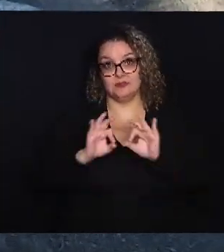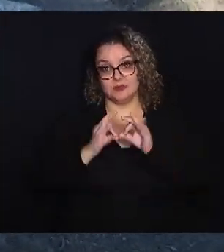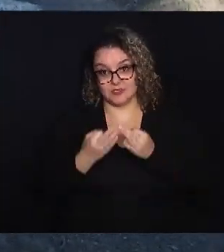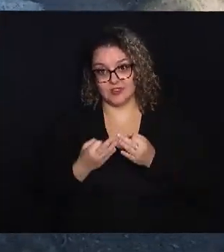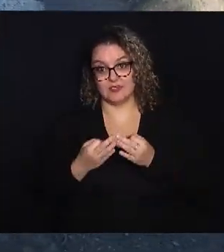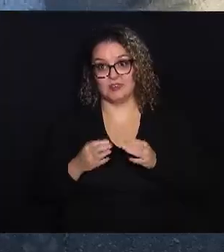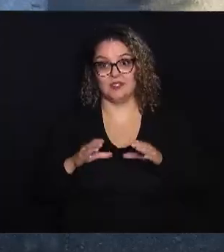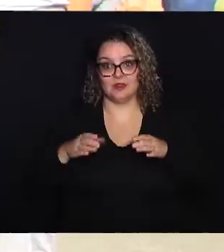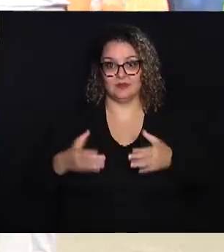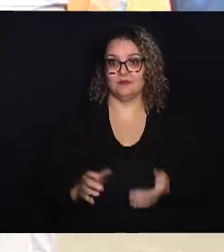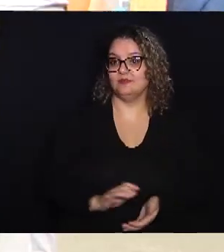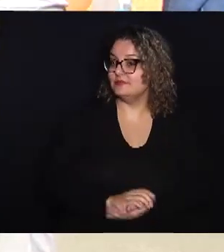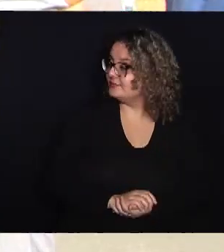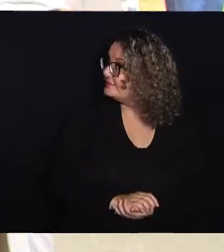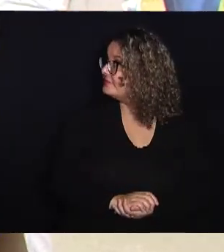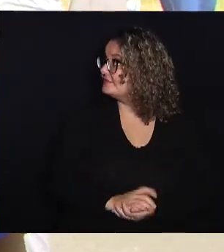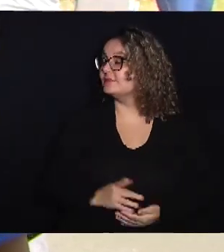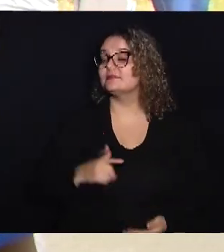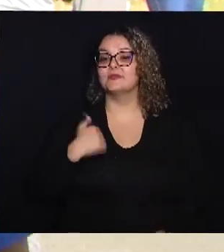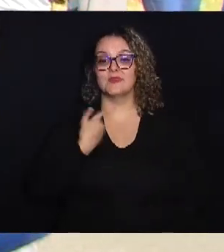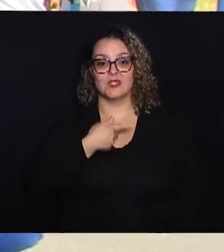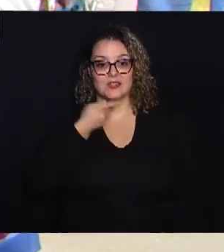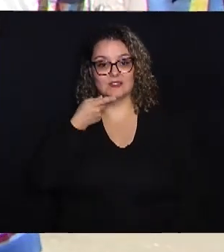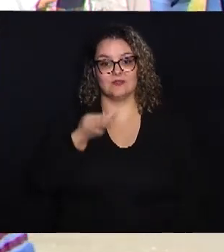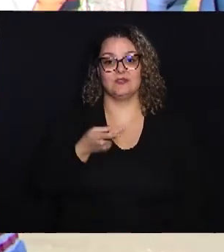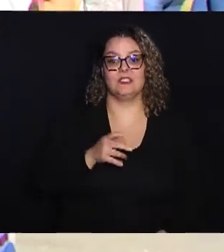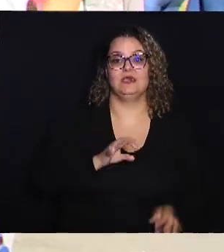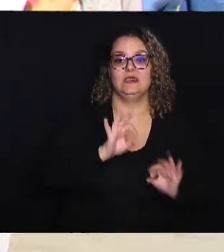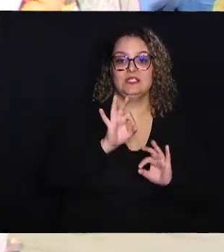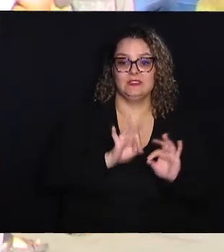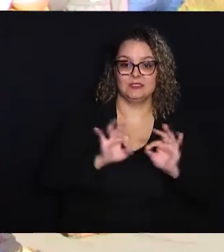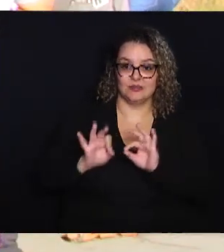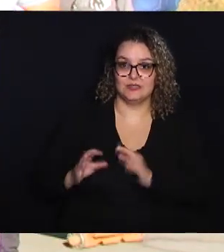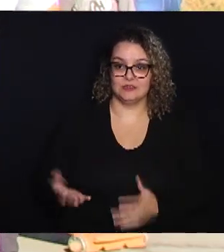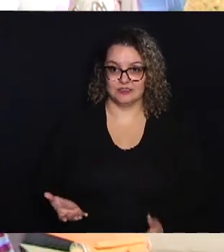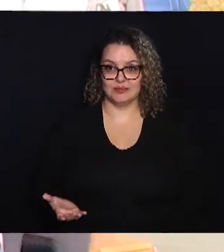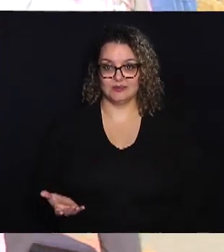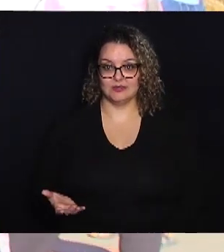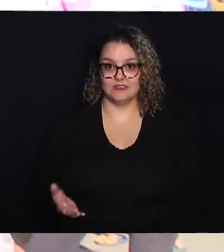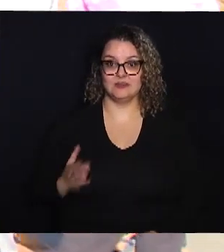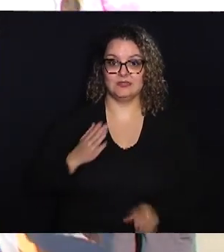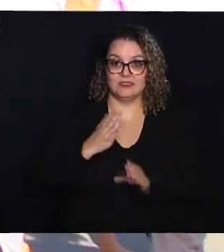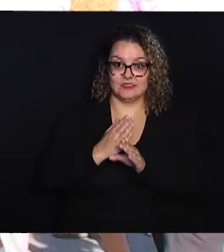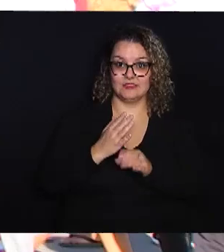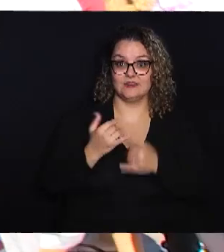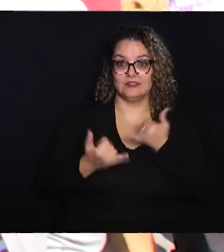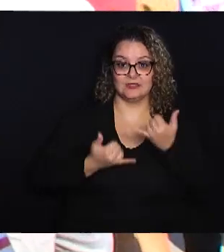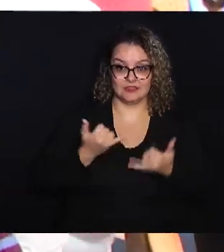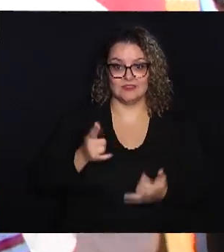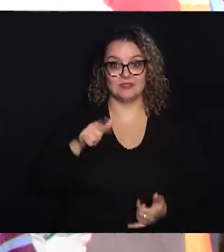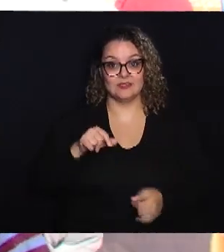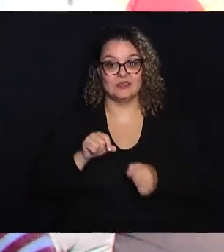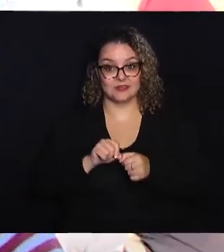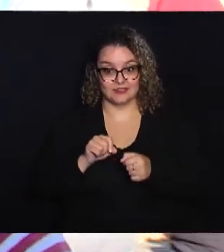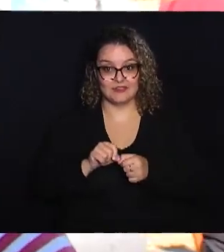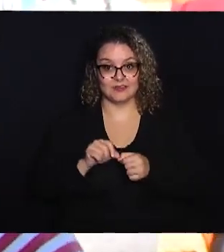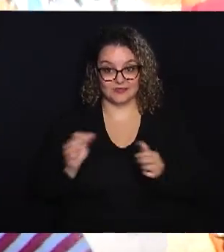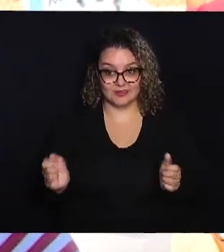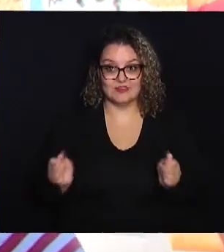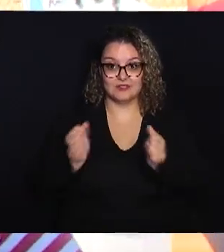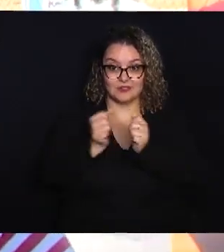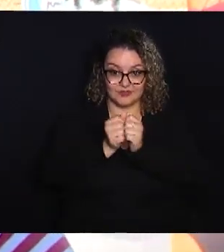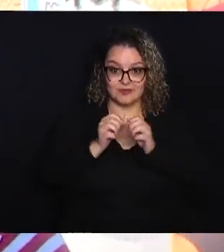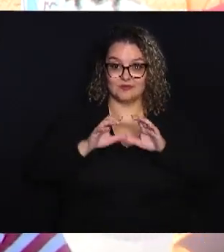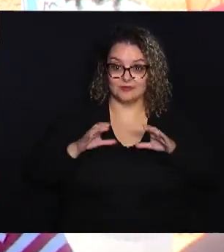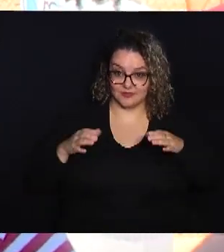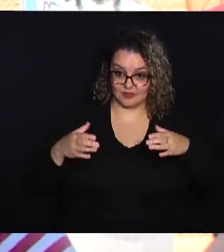e comunitários. A gente fala que a organização desses encontros para brincar, ela é feita assim junto